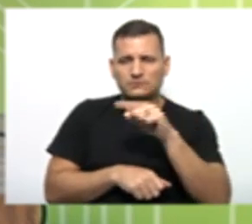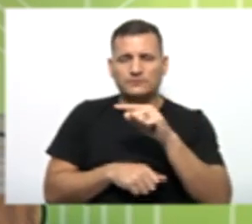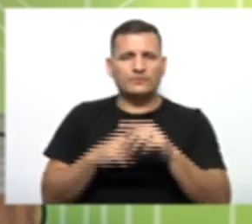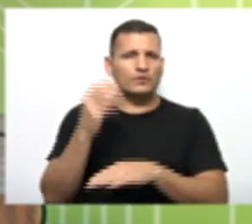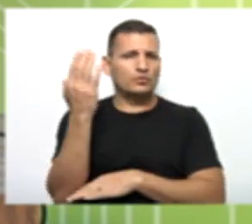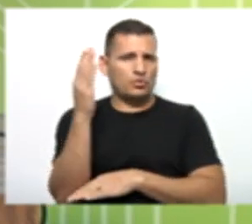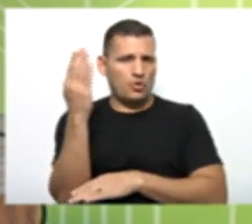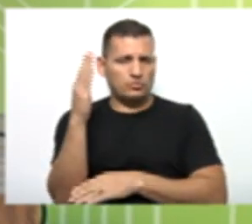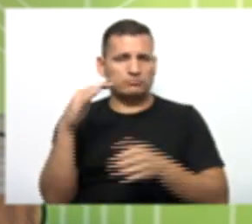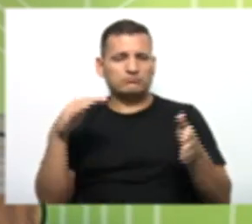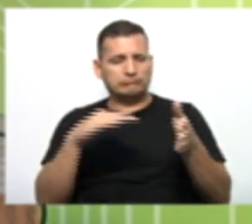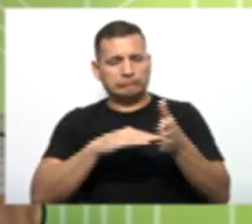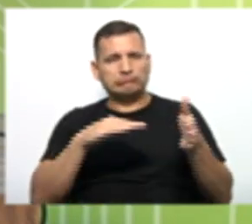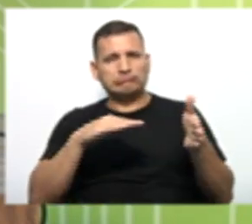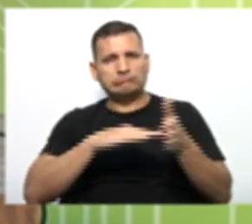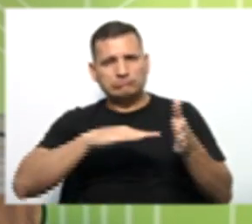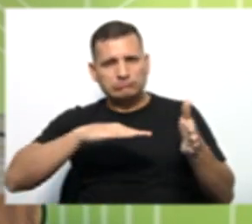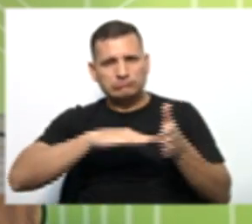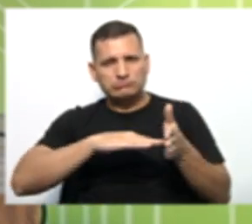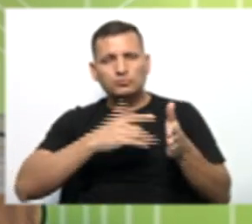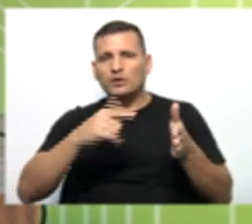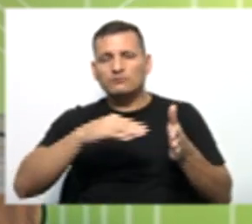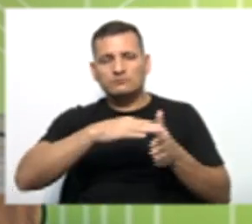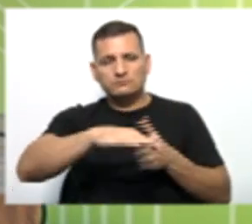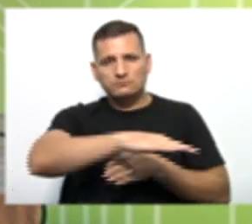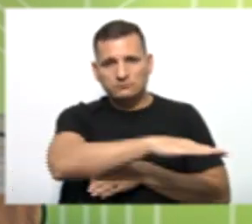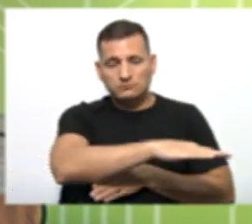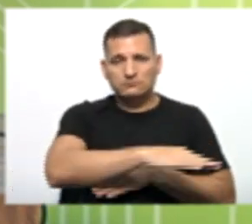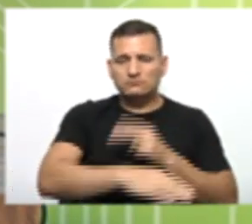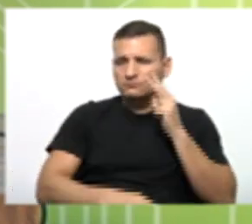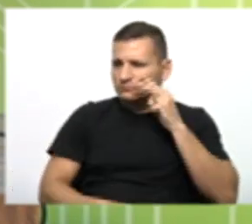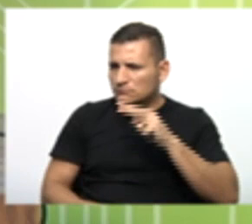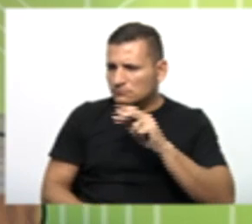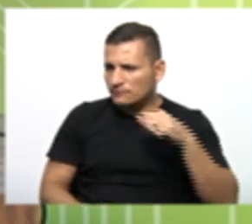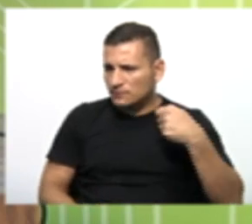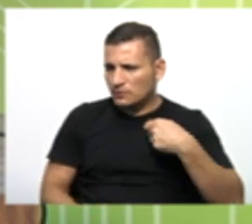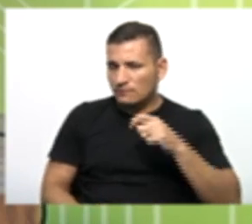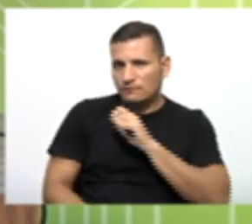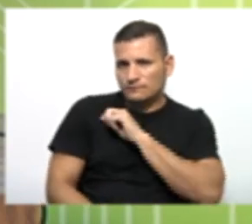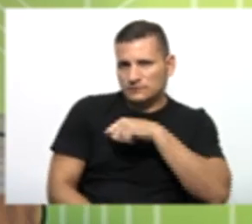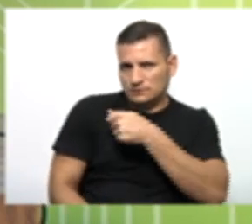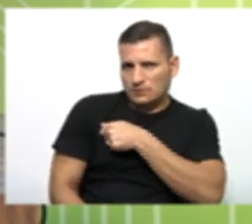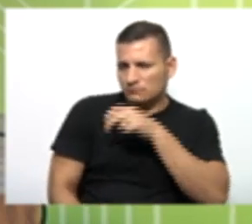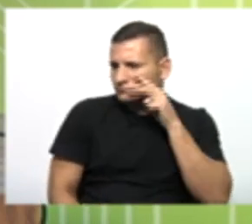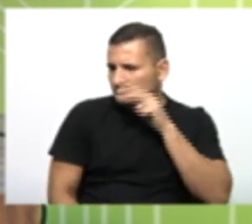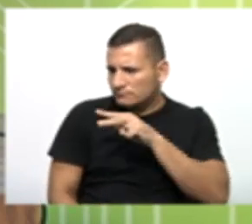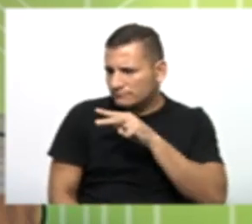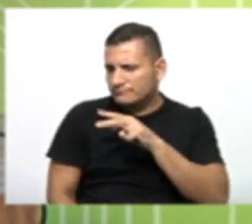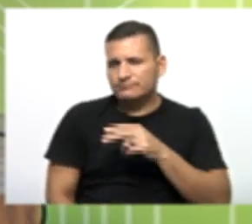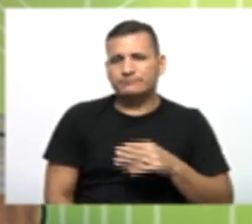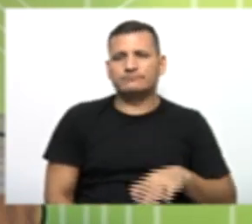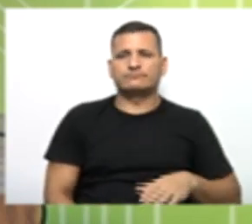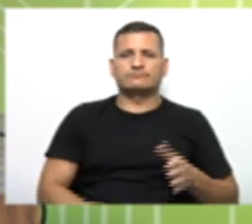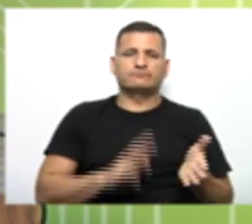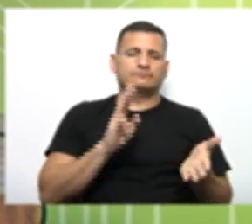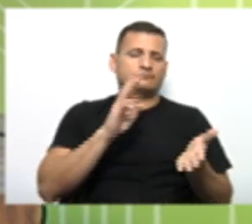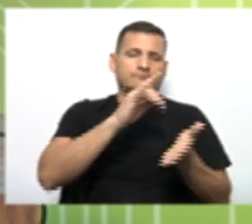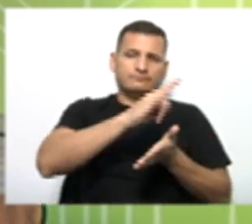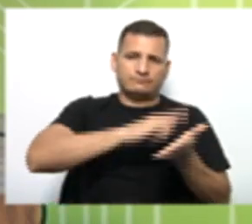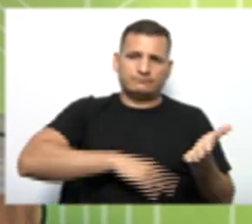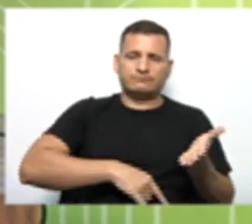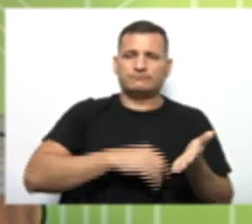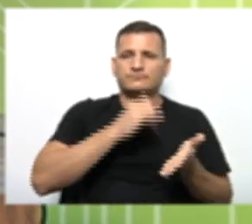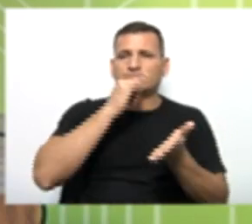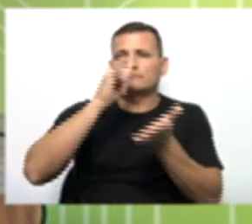os troncos passem para baixo do rio, esse fiscal pode dar a notificação na usina e, se ela não corrigir o problema, ela pode